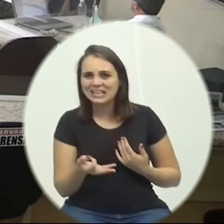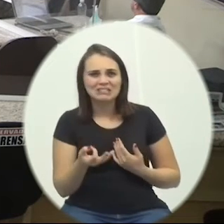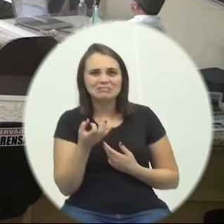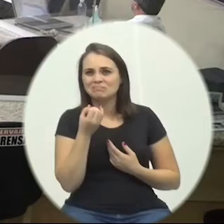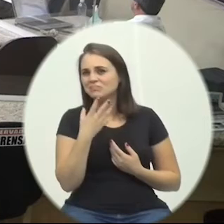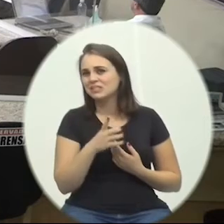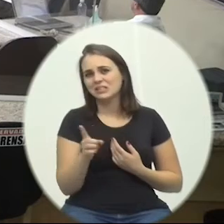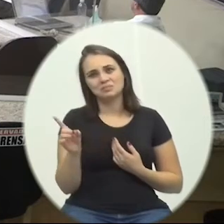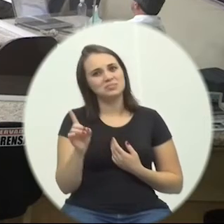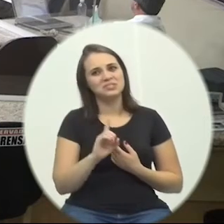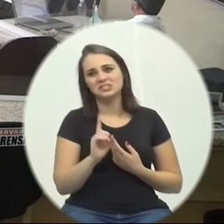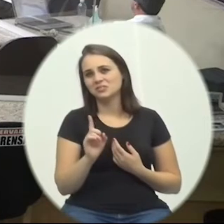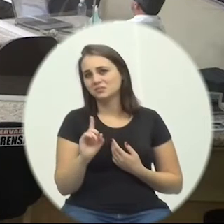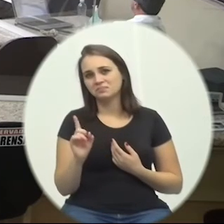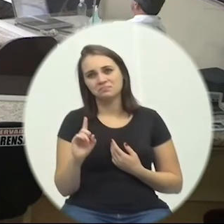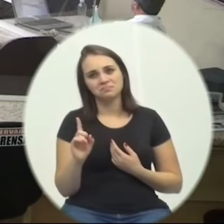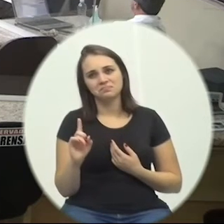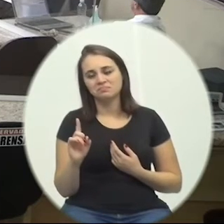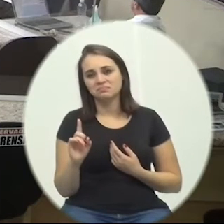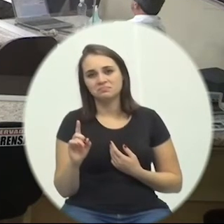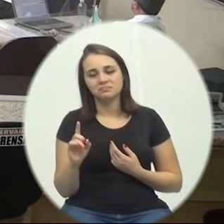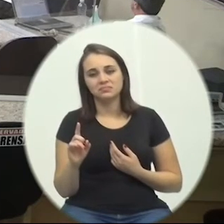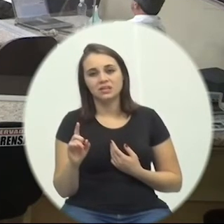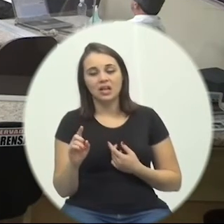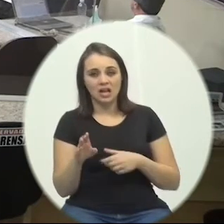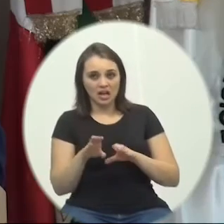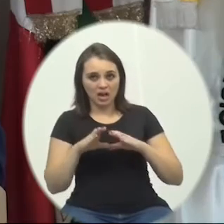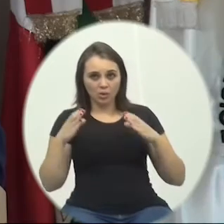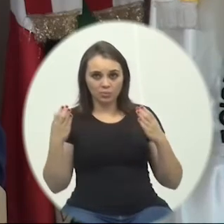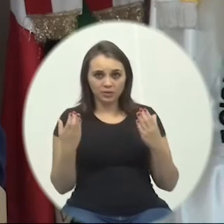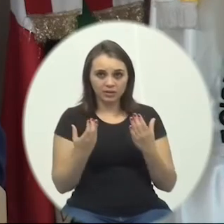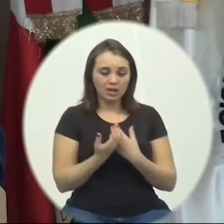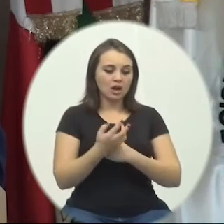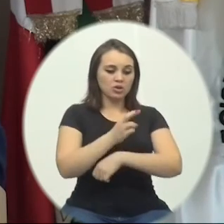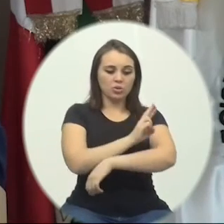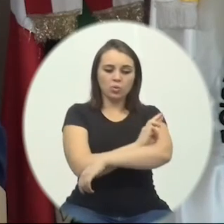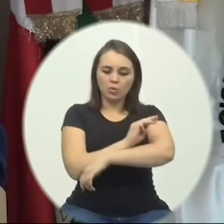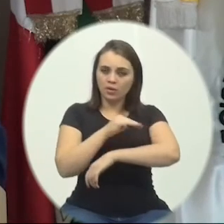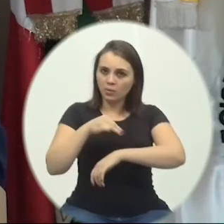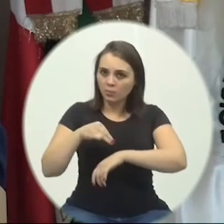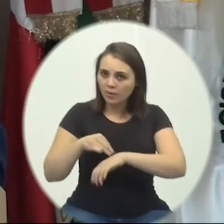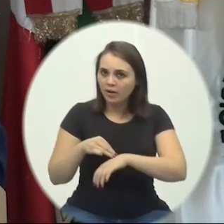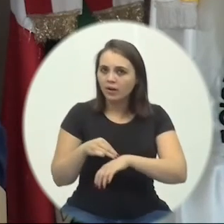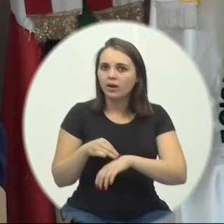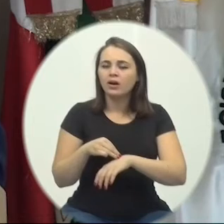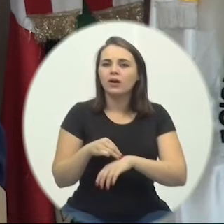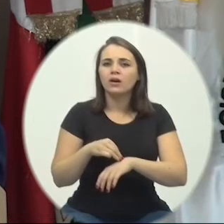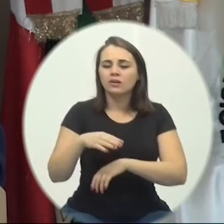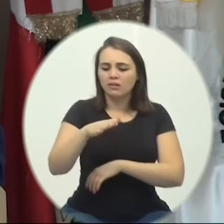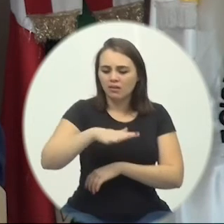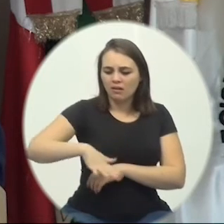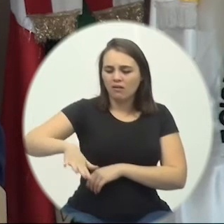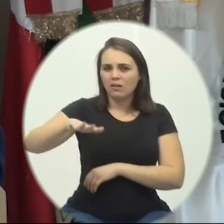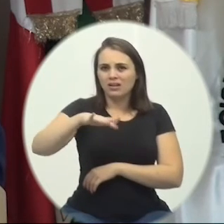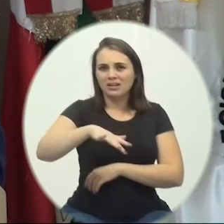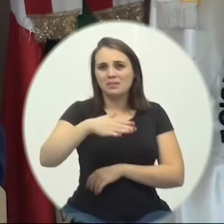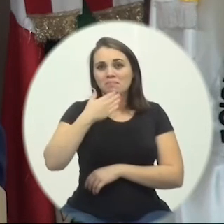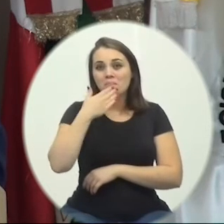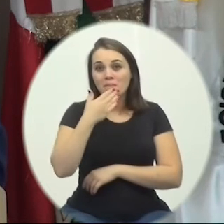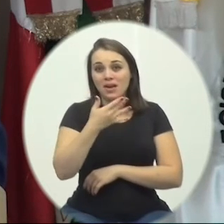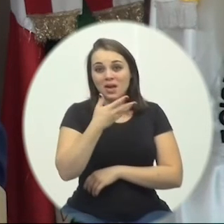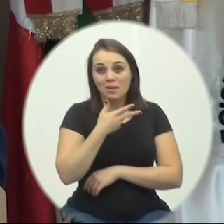Isso a grande comunidade do distrito do Rio Mano e arredores, eles têm me cobrado muito essa